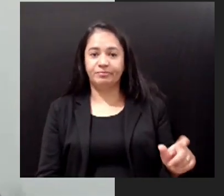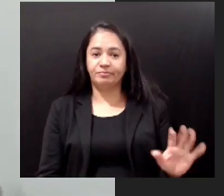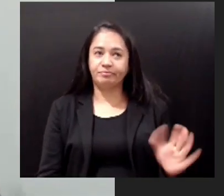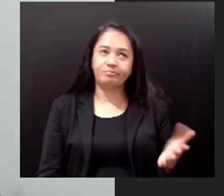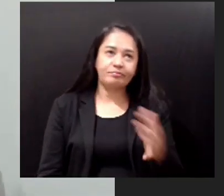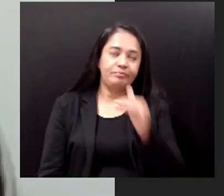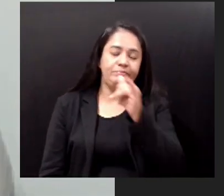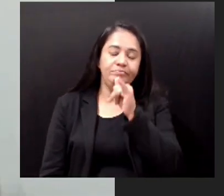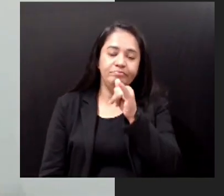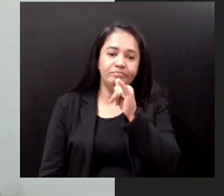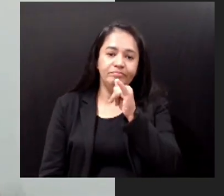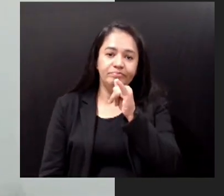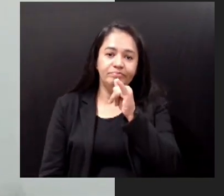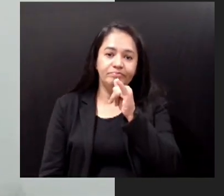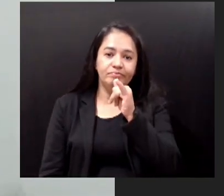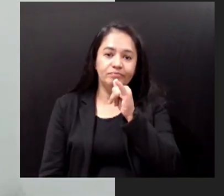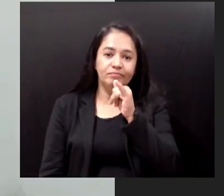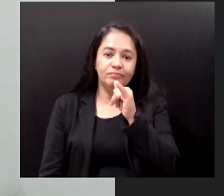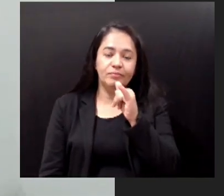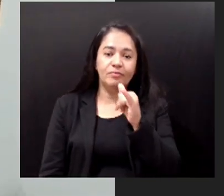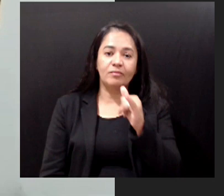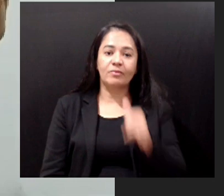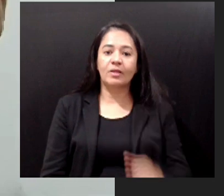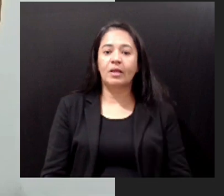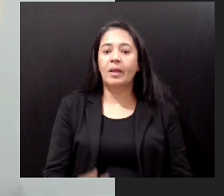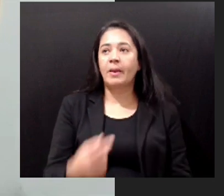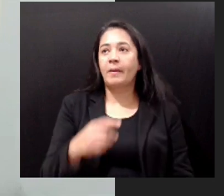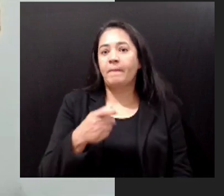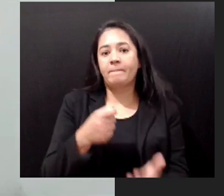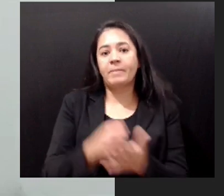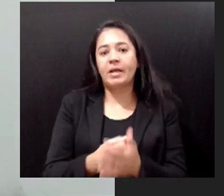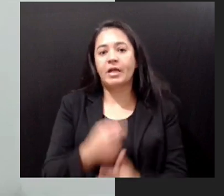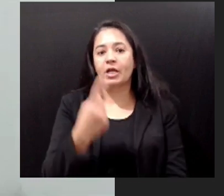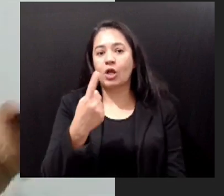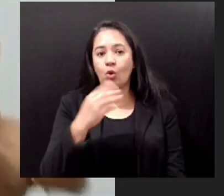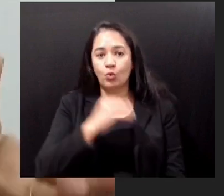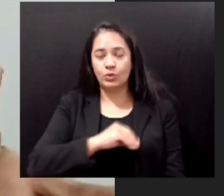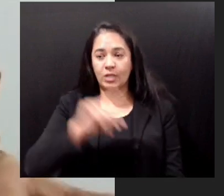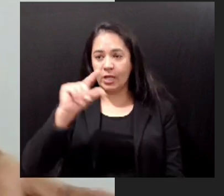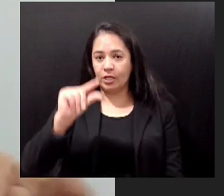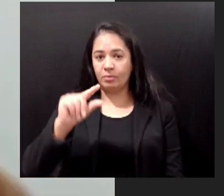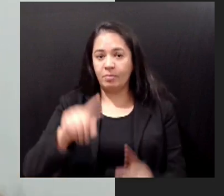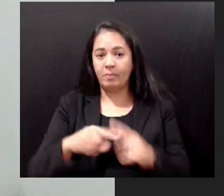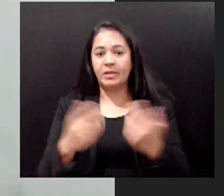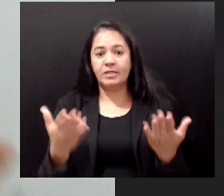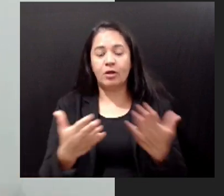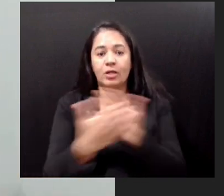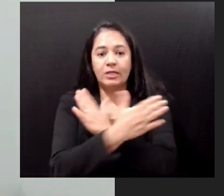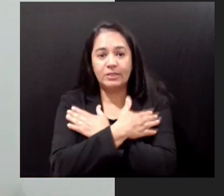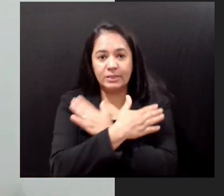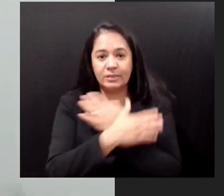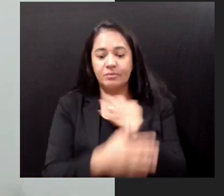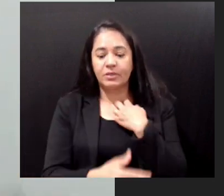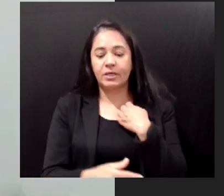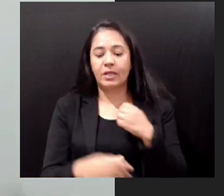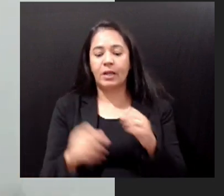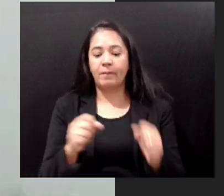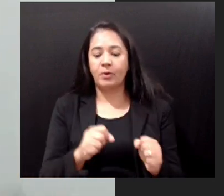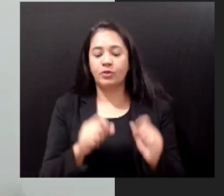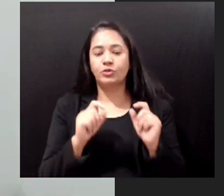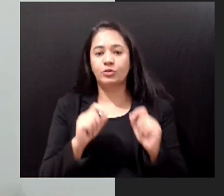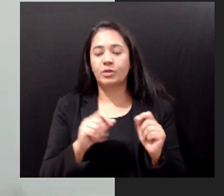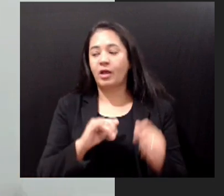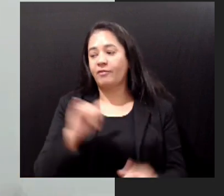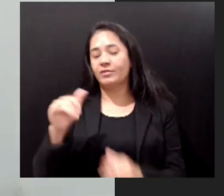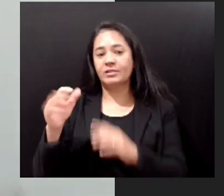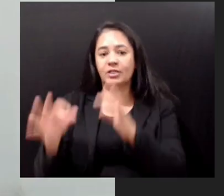exemplo, pagando um salário mínimo e ela esteja desempregada, que ela procure o Poder Judiciário por meio de